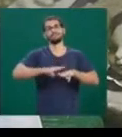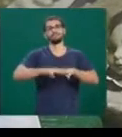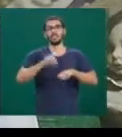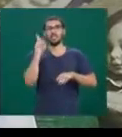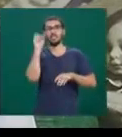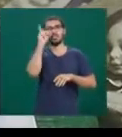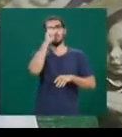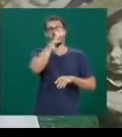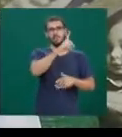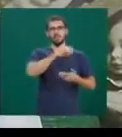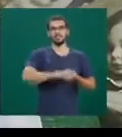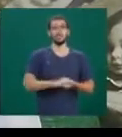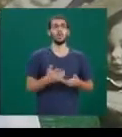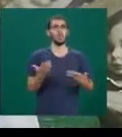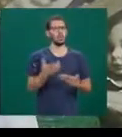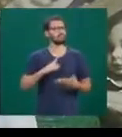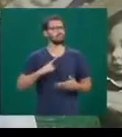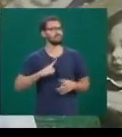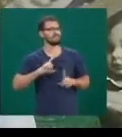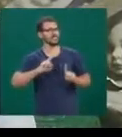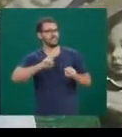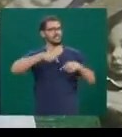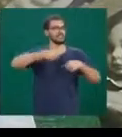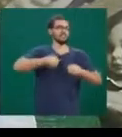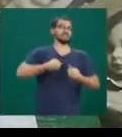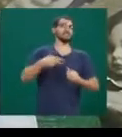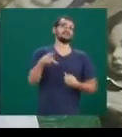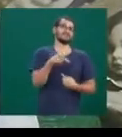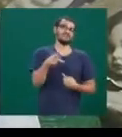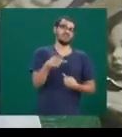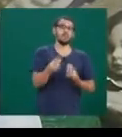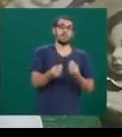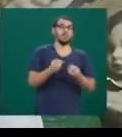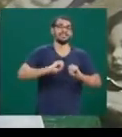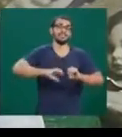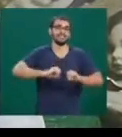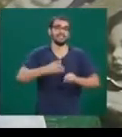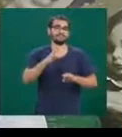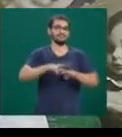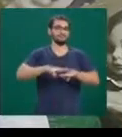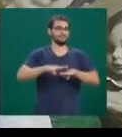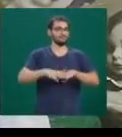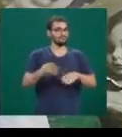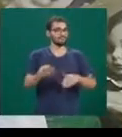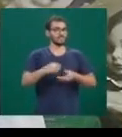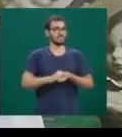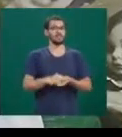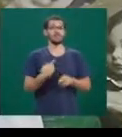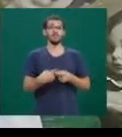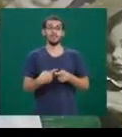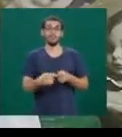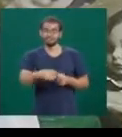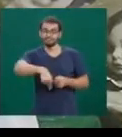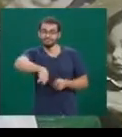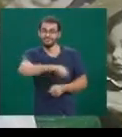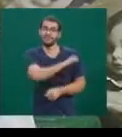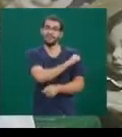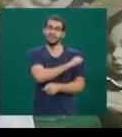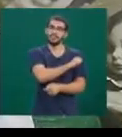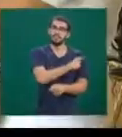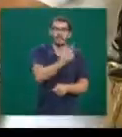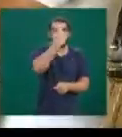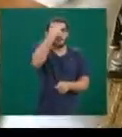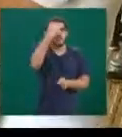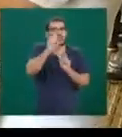desafio por parte dos professores, né? Ensinar a matemática. Os alunos, eles colocam em mente